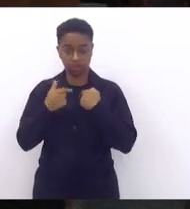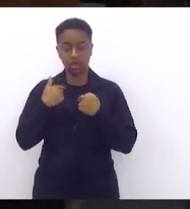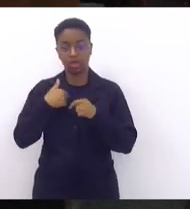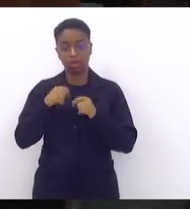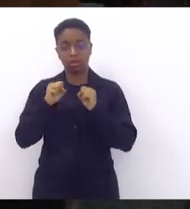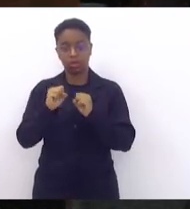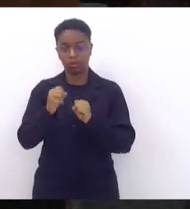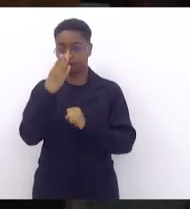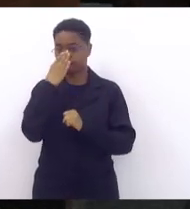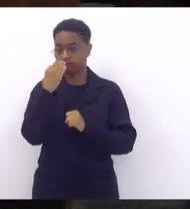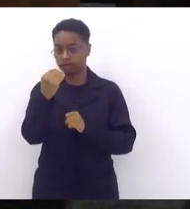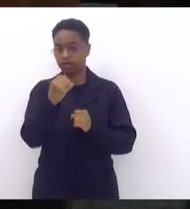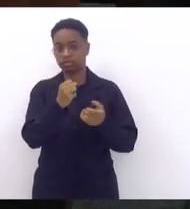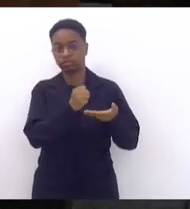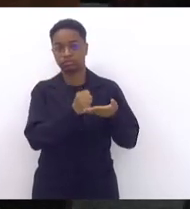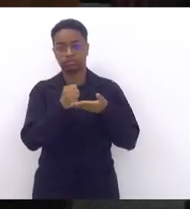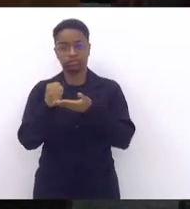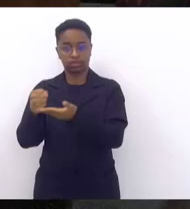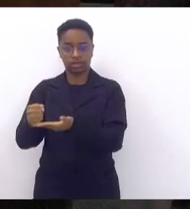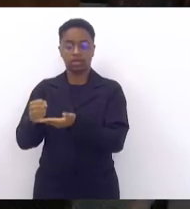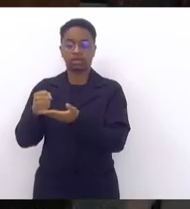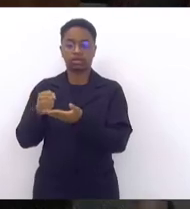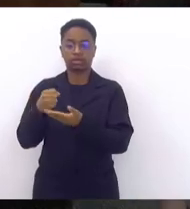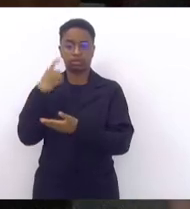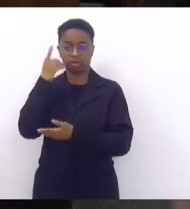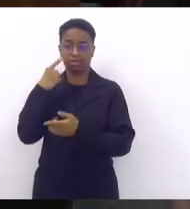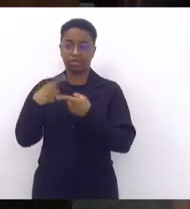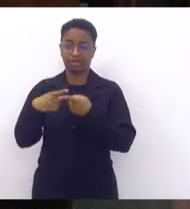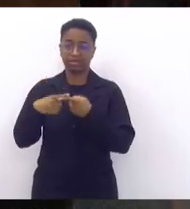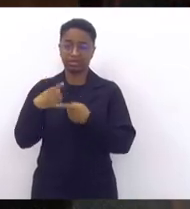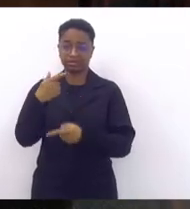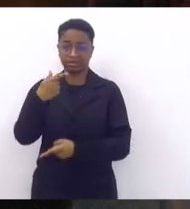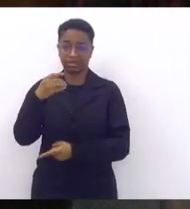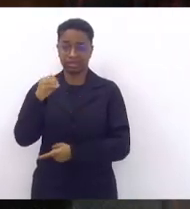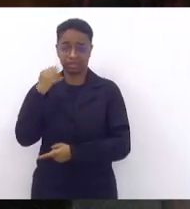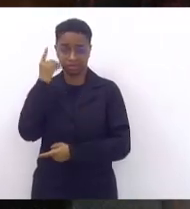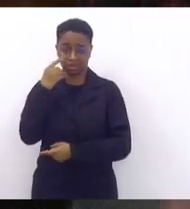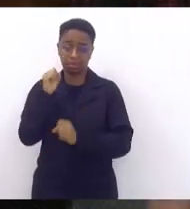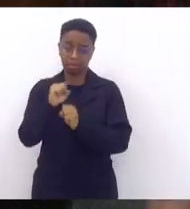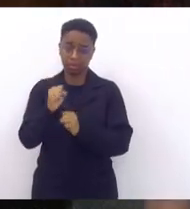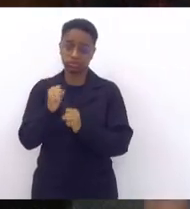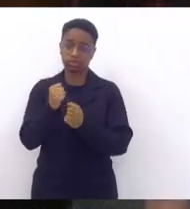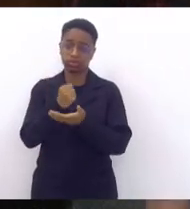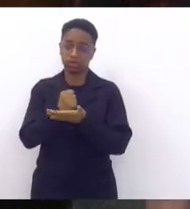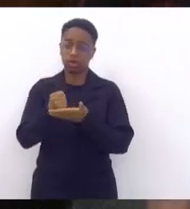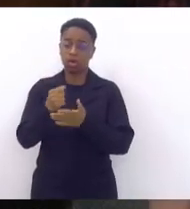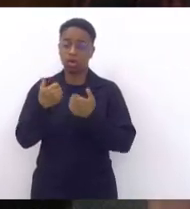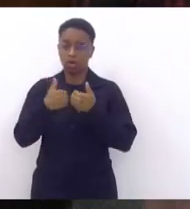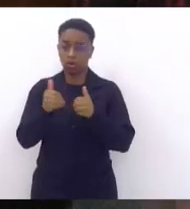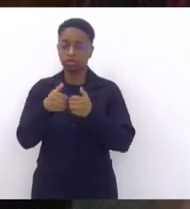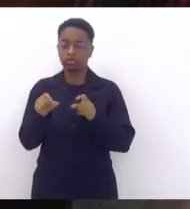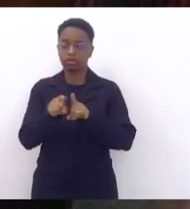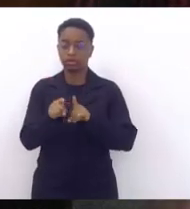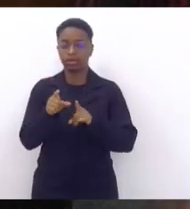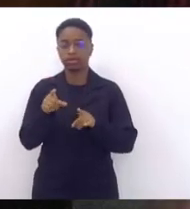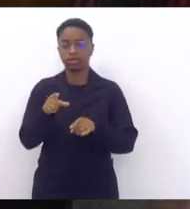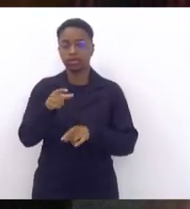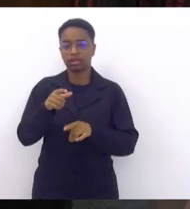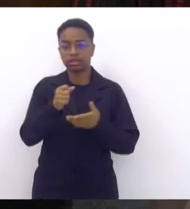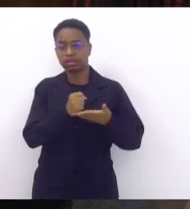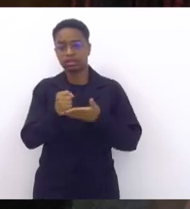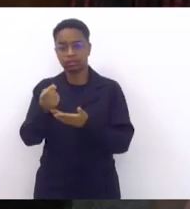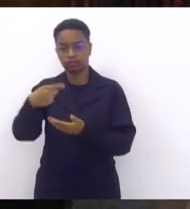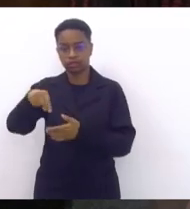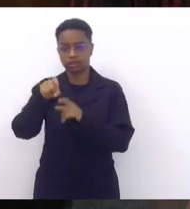uma van, vem buscar os deputados. Como são 70 deputados, eu arrumo um ônibus, levo todo mundo na Fazenda